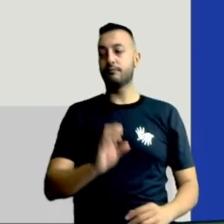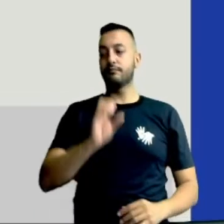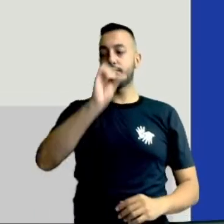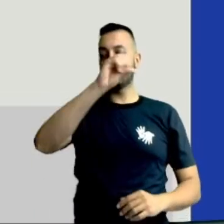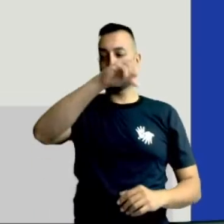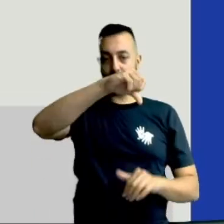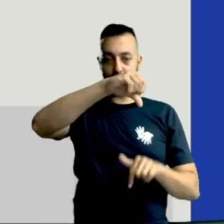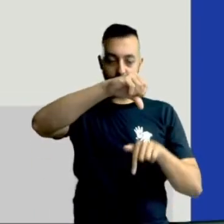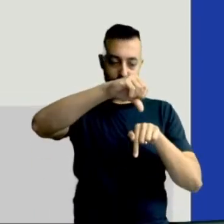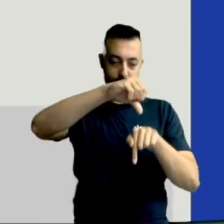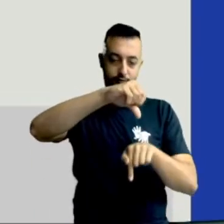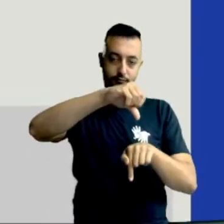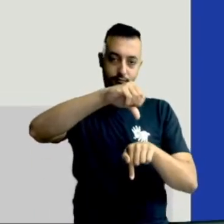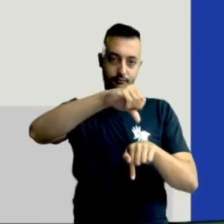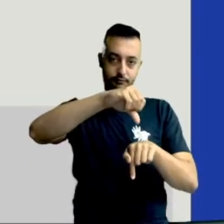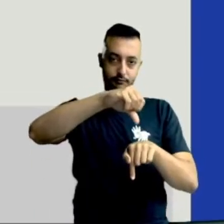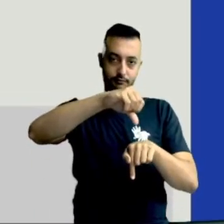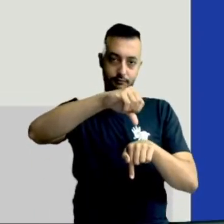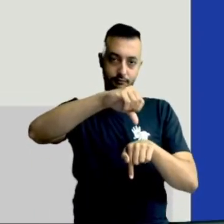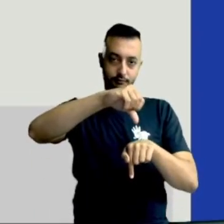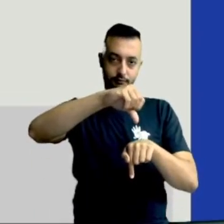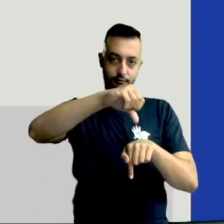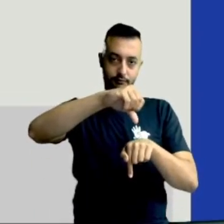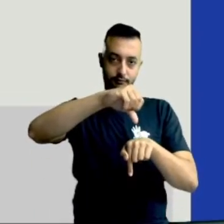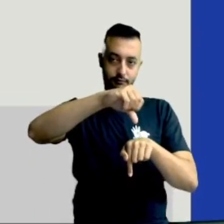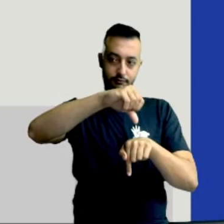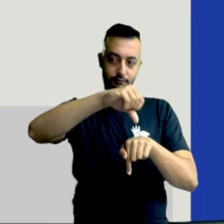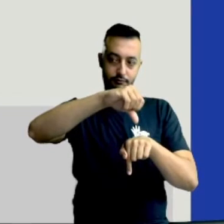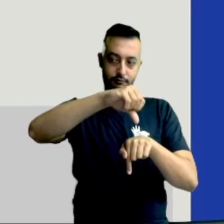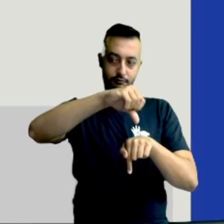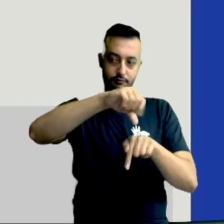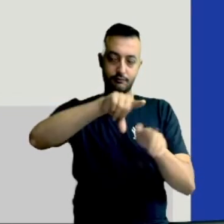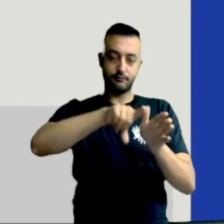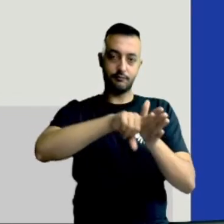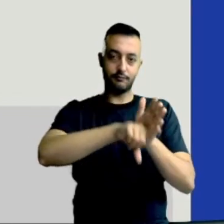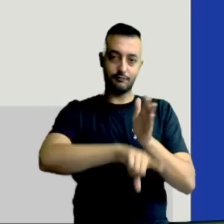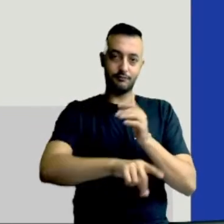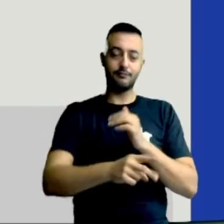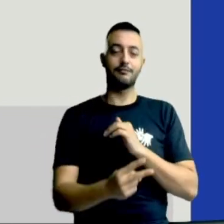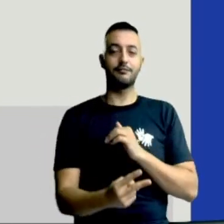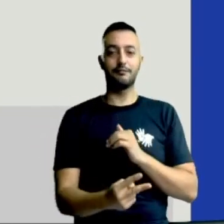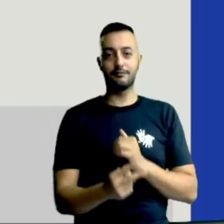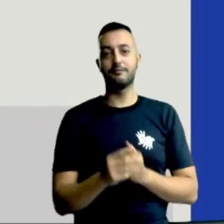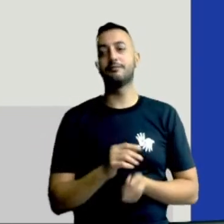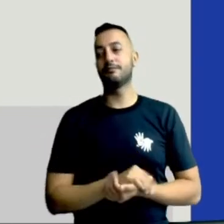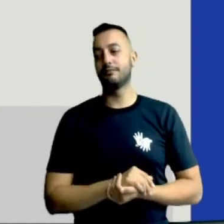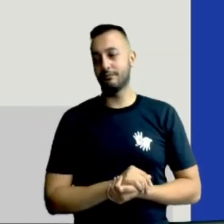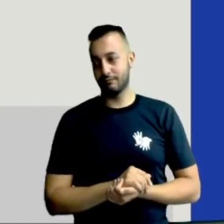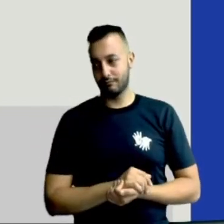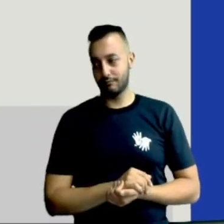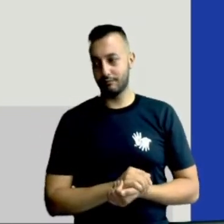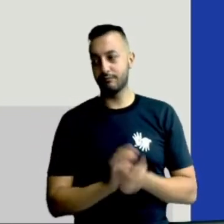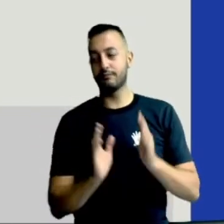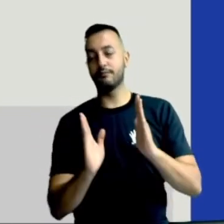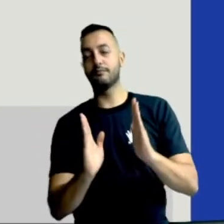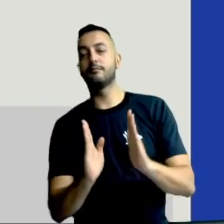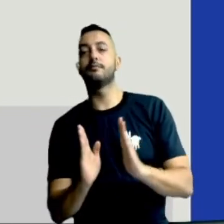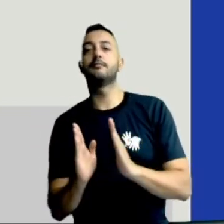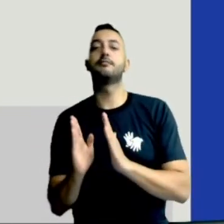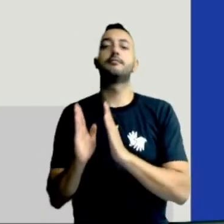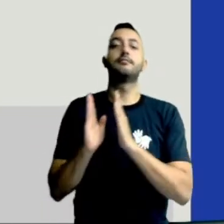menos 7. 9 menos 7 é igual a 2. Agora as